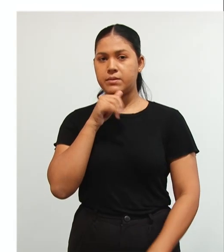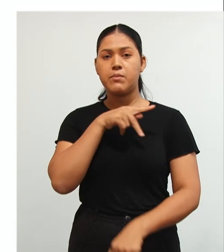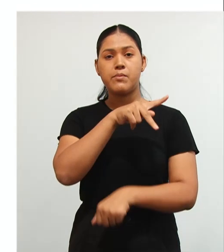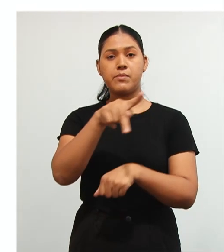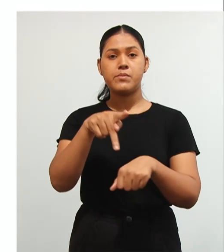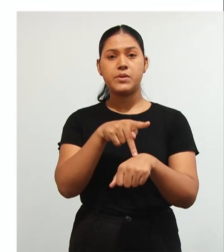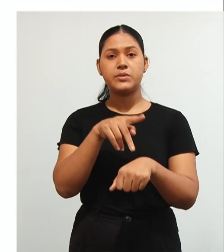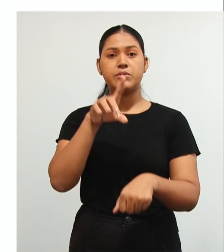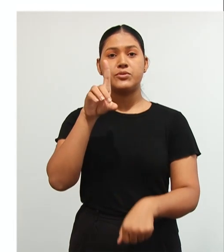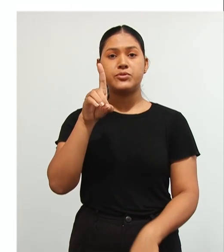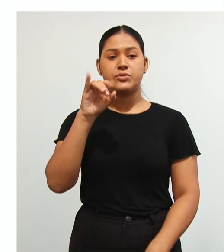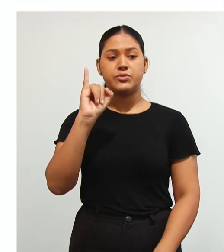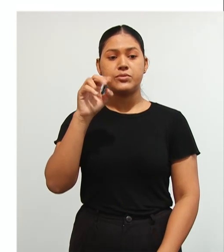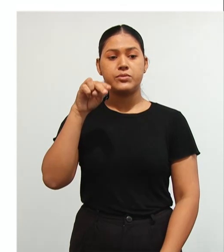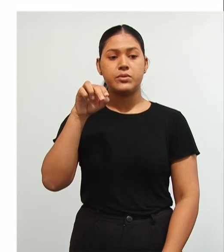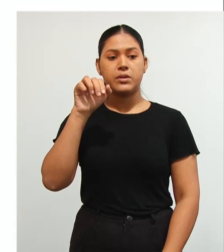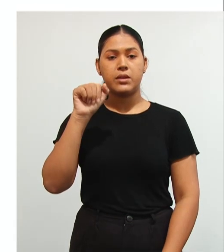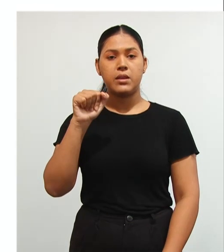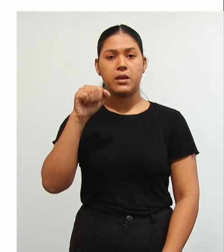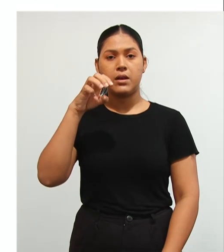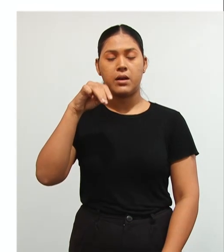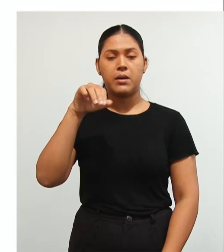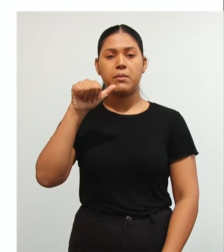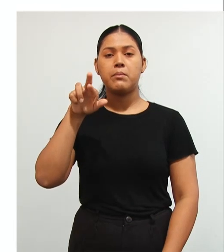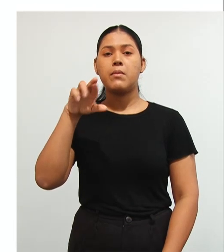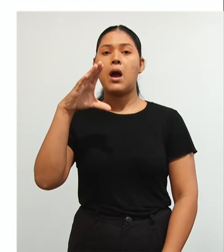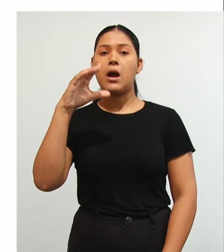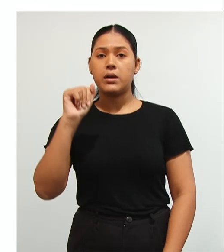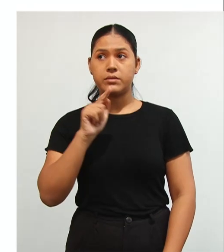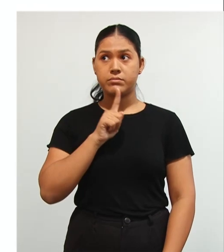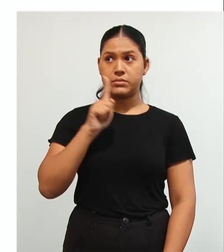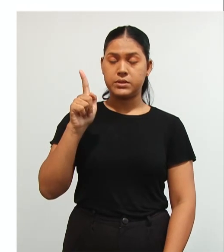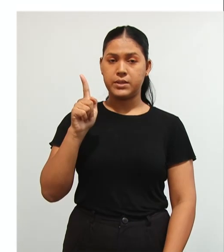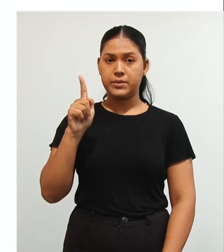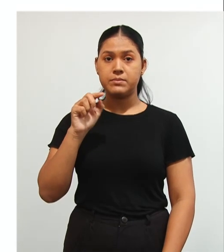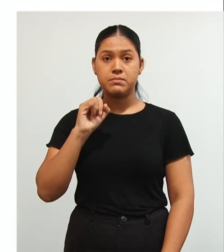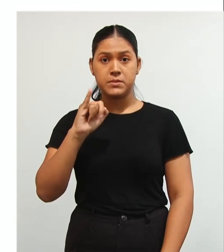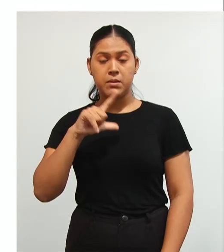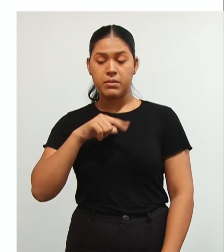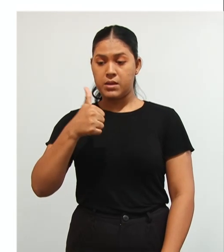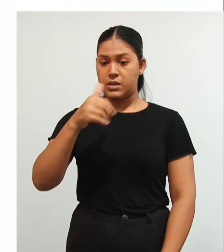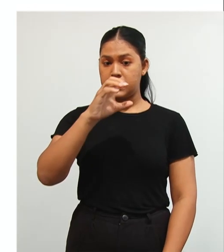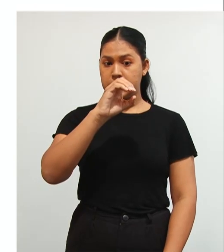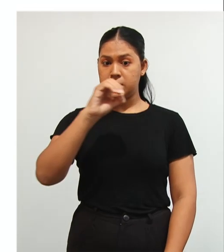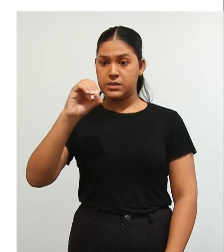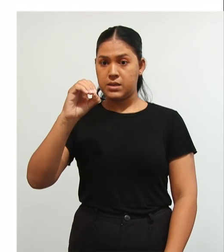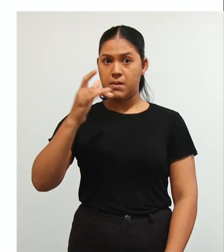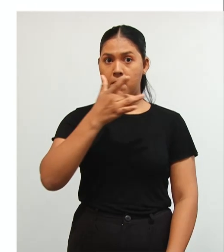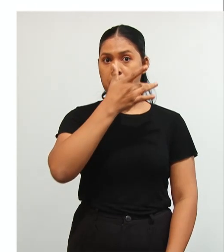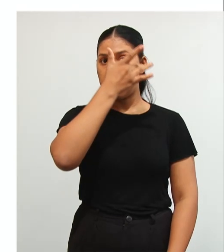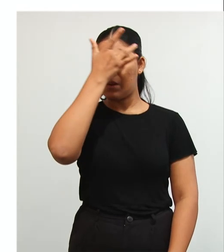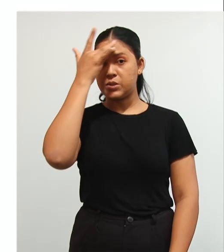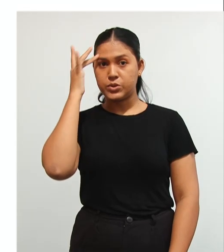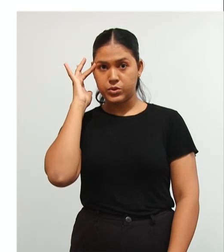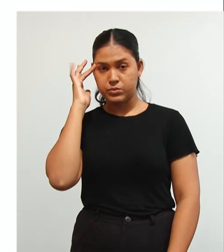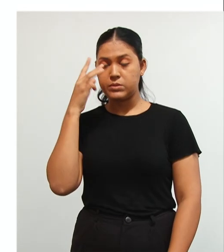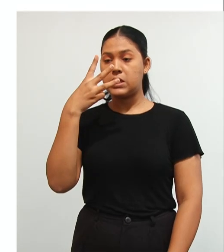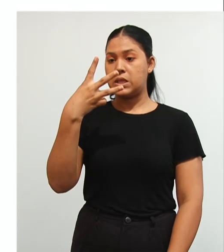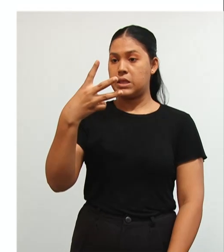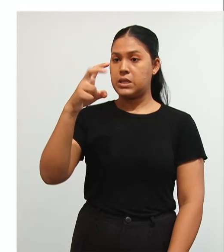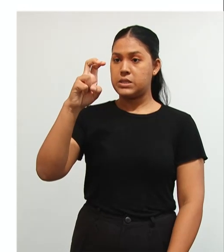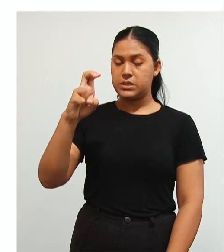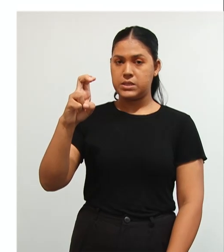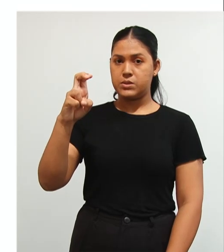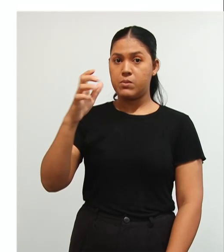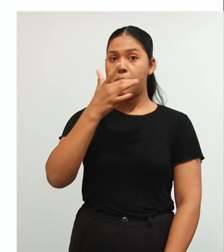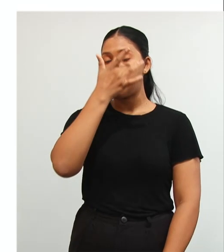35 são trabalhadores públicos. O mesmo dado para a Noruega, também 35. Né? Se a gente vai falar na Suécia, 28 são trabalhadores